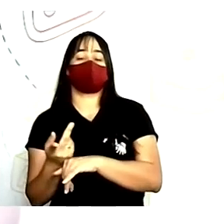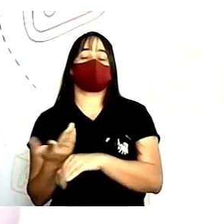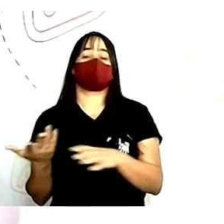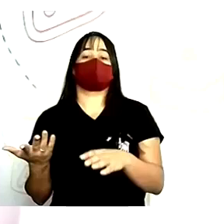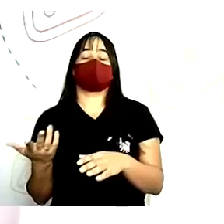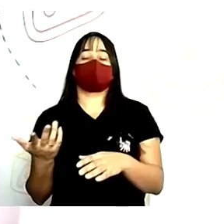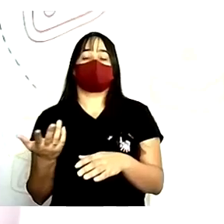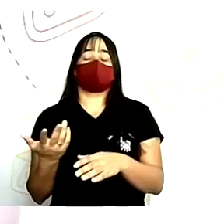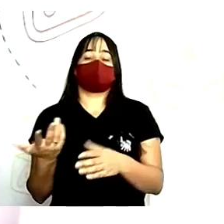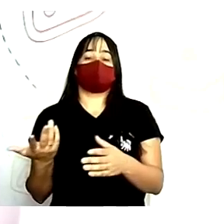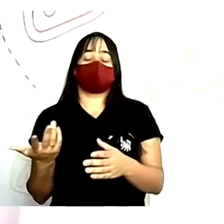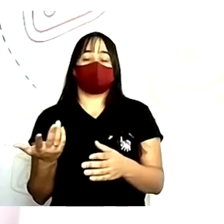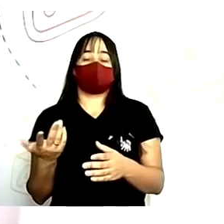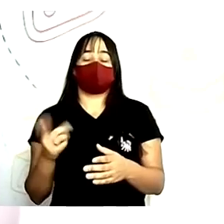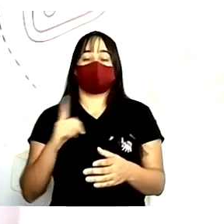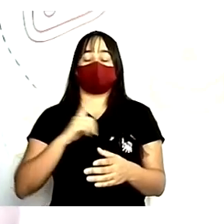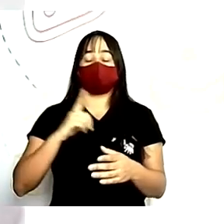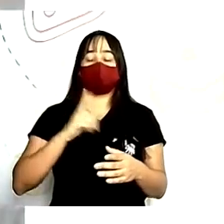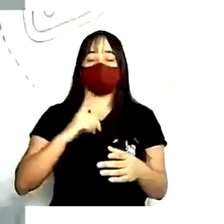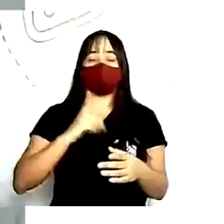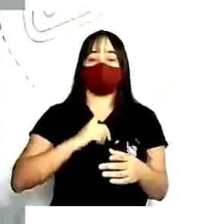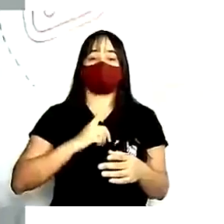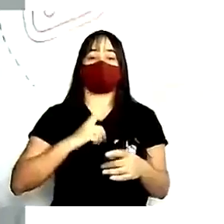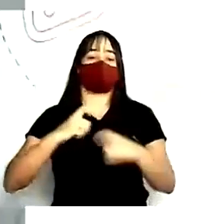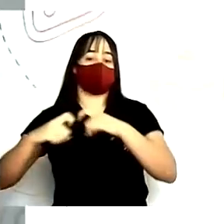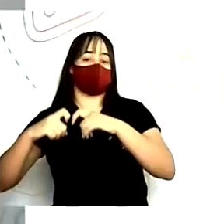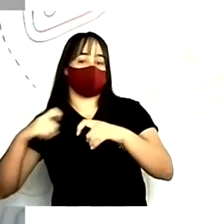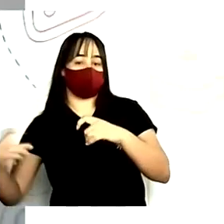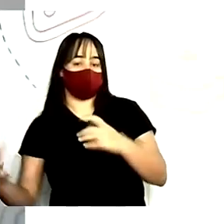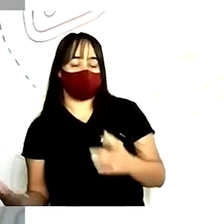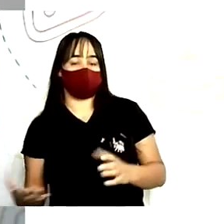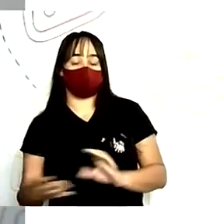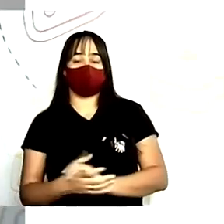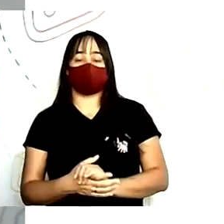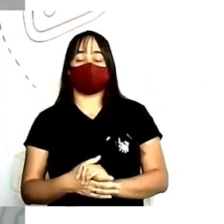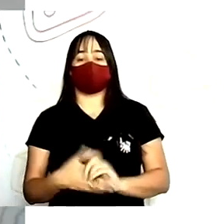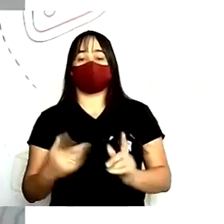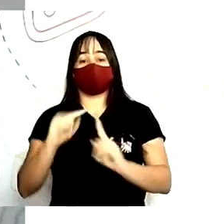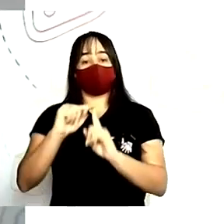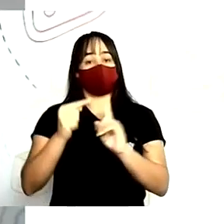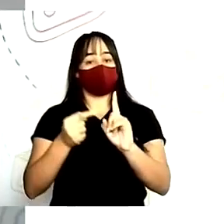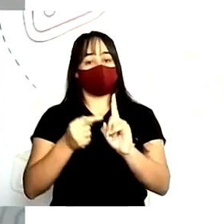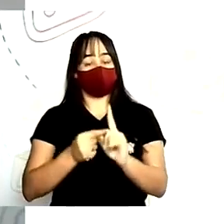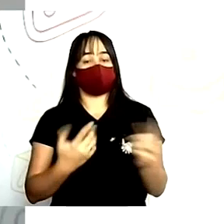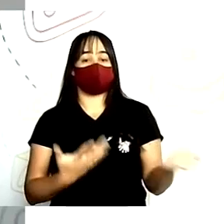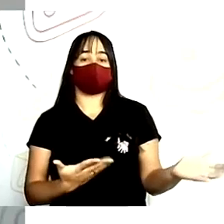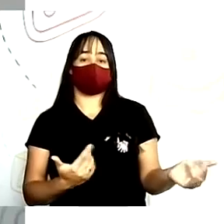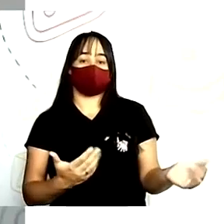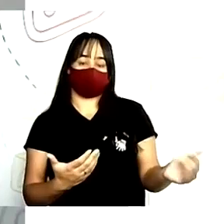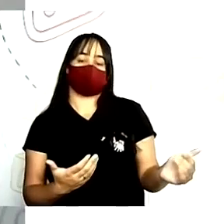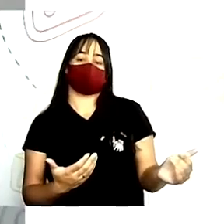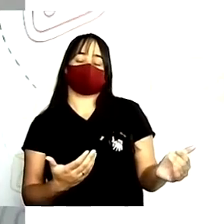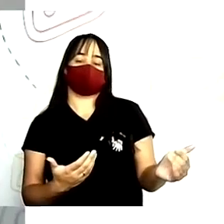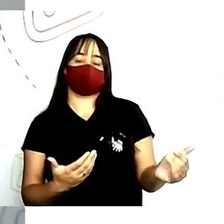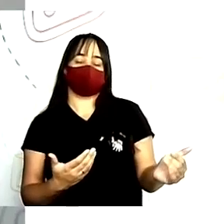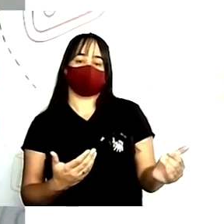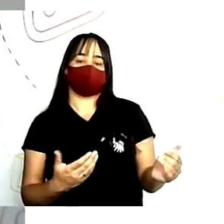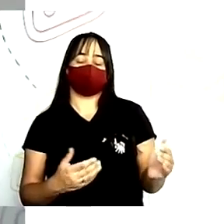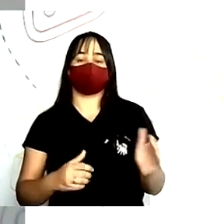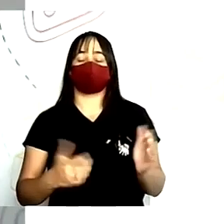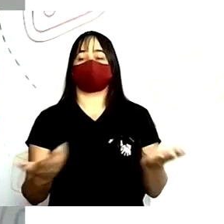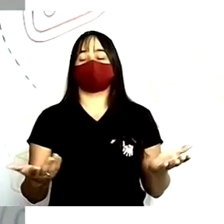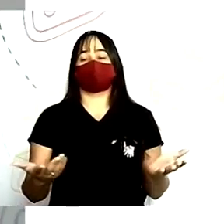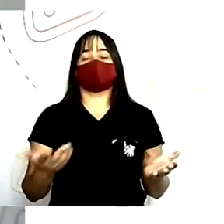para sair de casa. E na verdade isso é muito prejudicial. E a gravidez na adolescência é encarada de forma negativa do ponto de